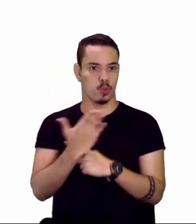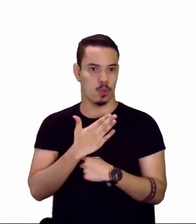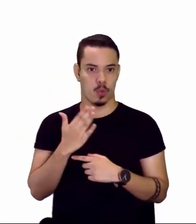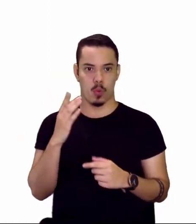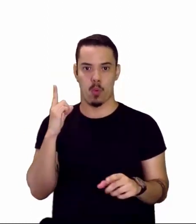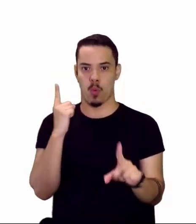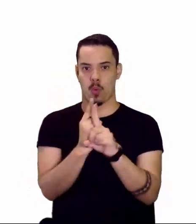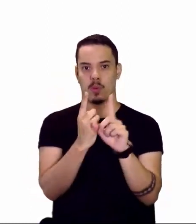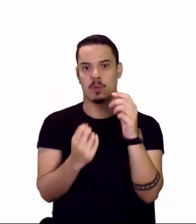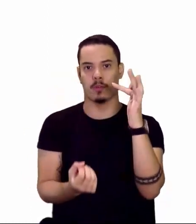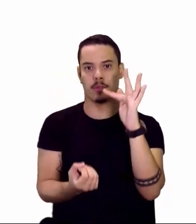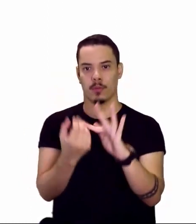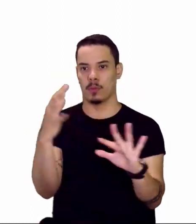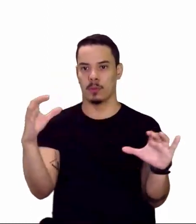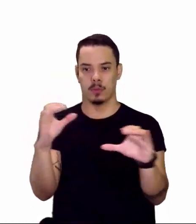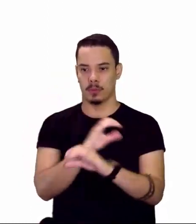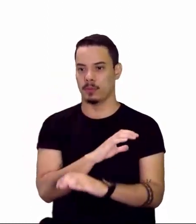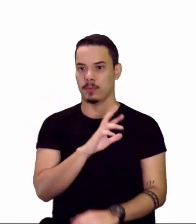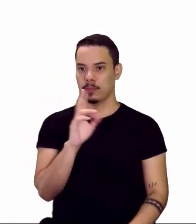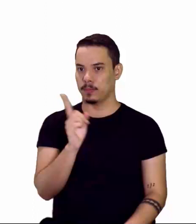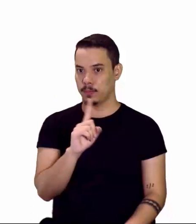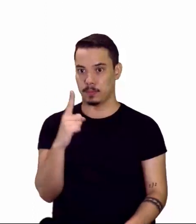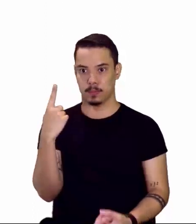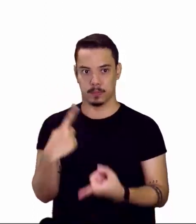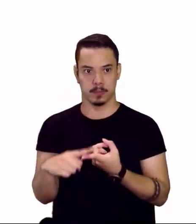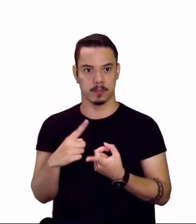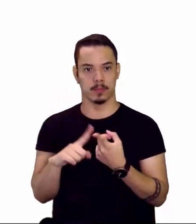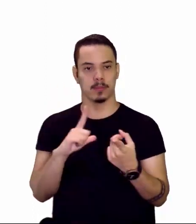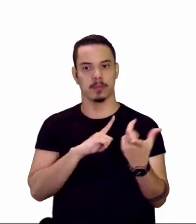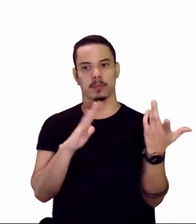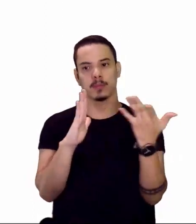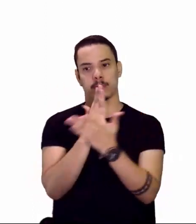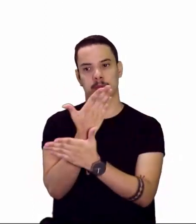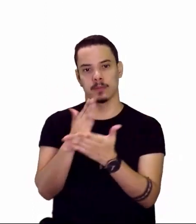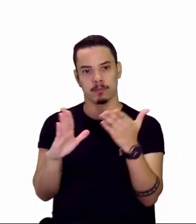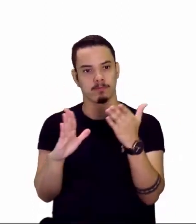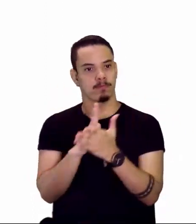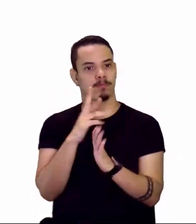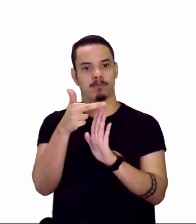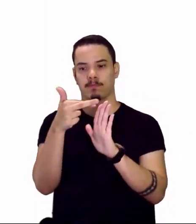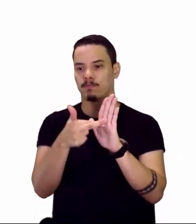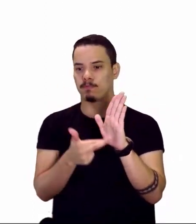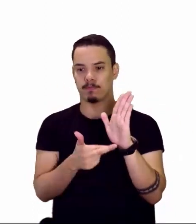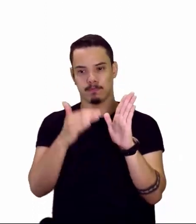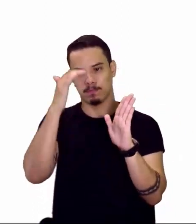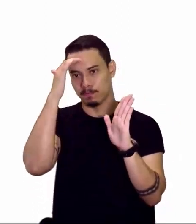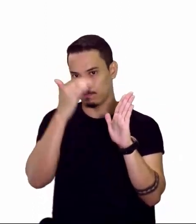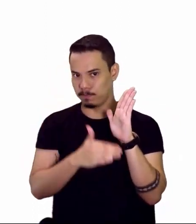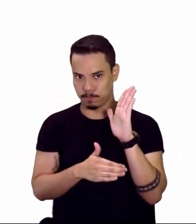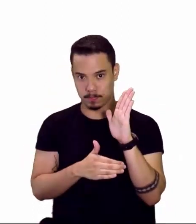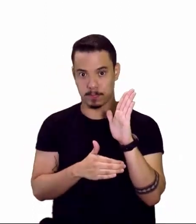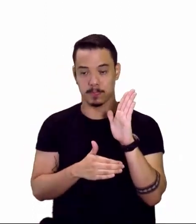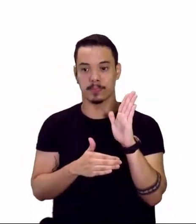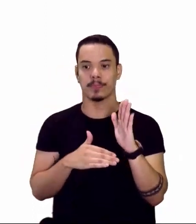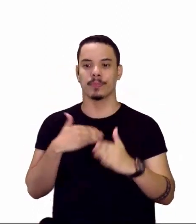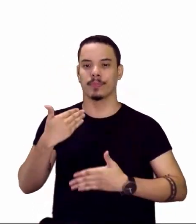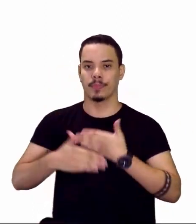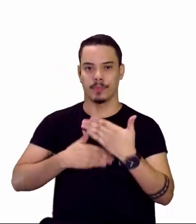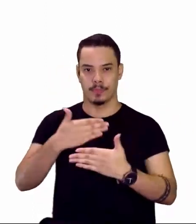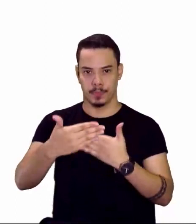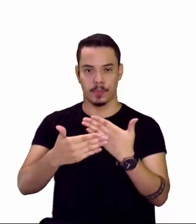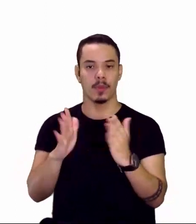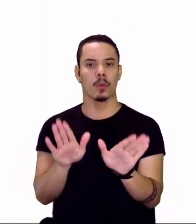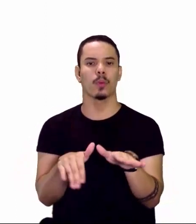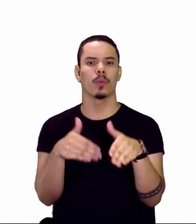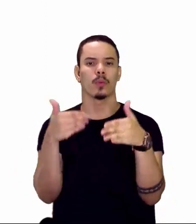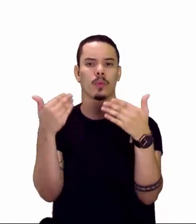os compostos, pois existem exceções nessa regra. Daí, qual